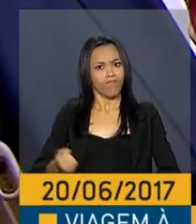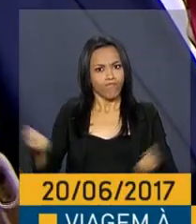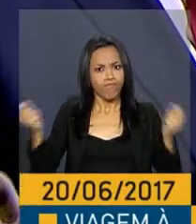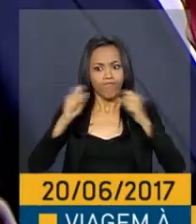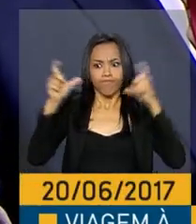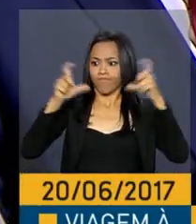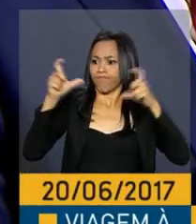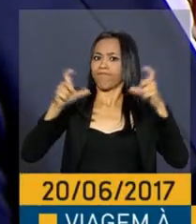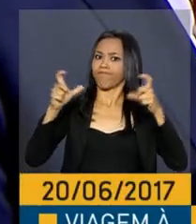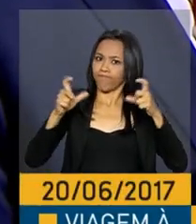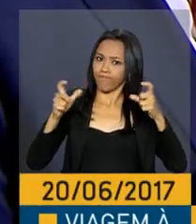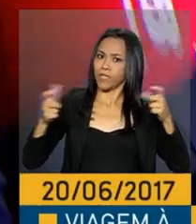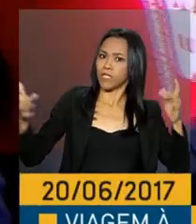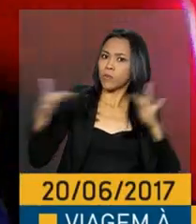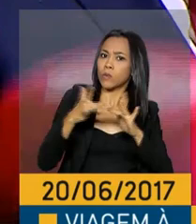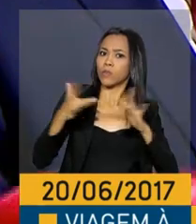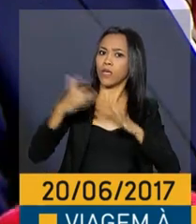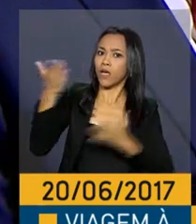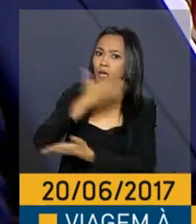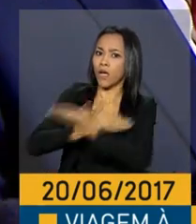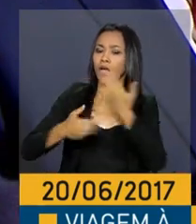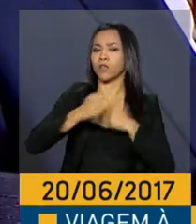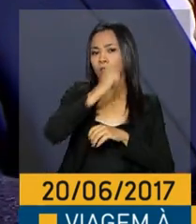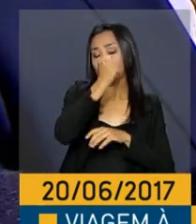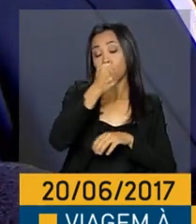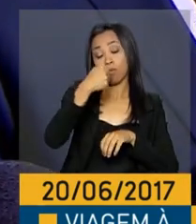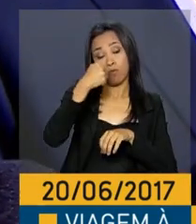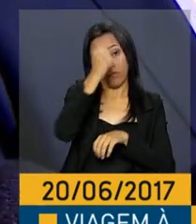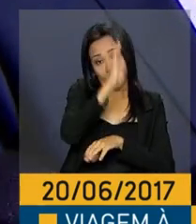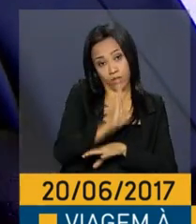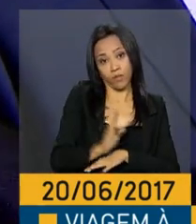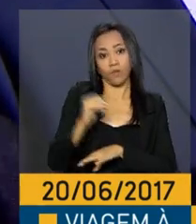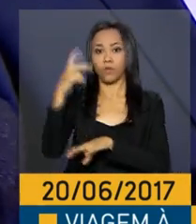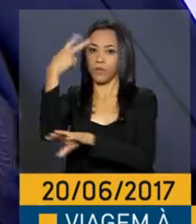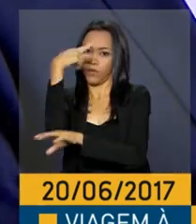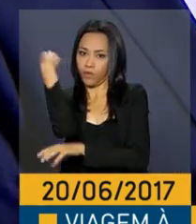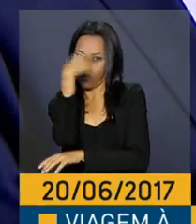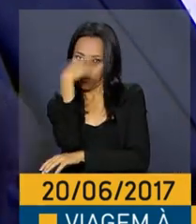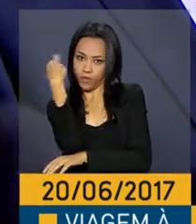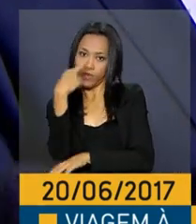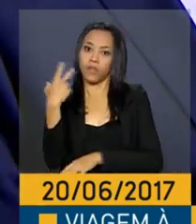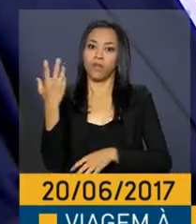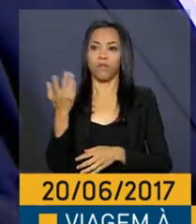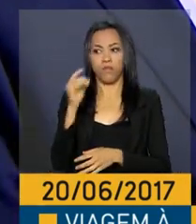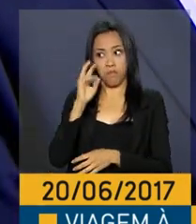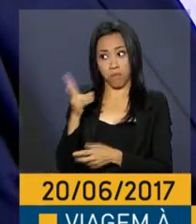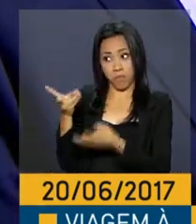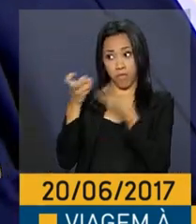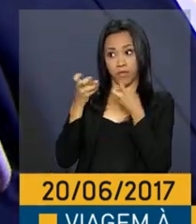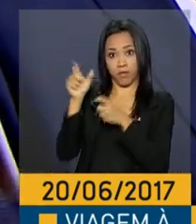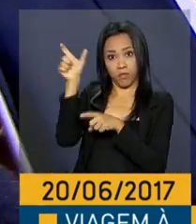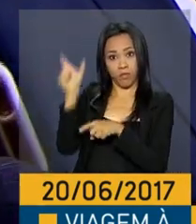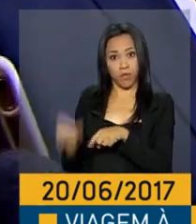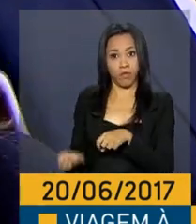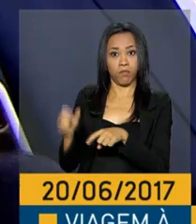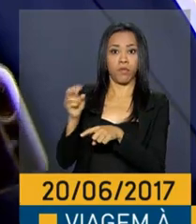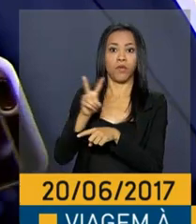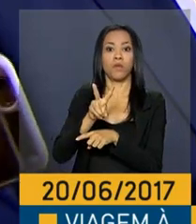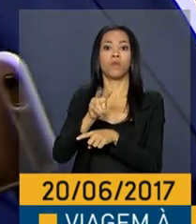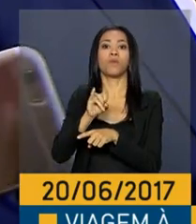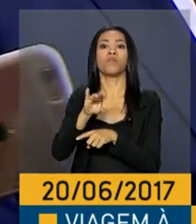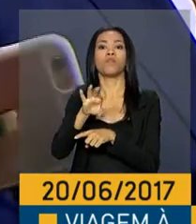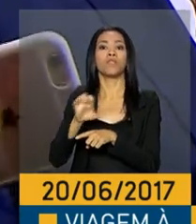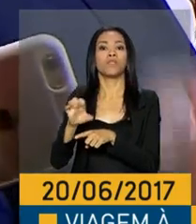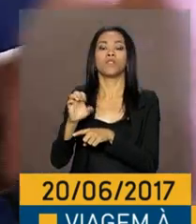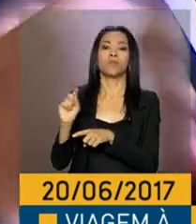entre a Rússia e o Brasil. Acabei de verificar pelo vice-primeiro-ministro da indústria, né?